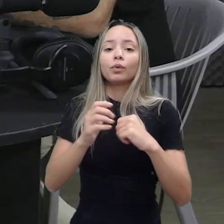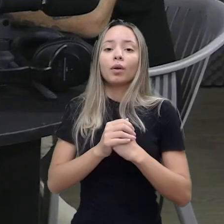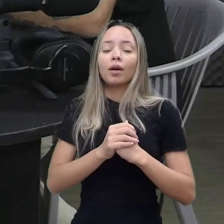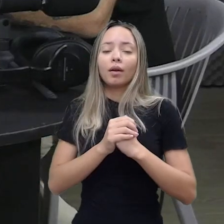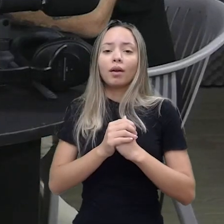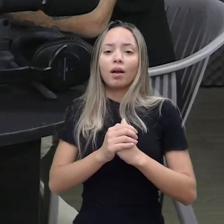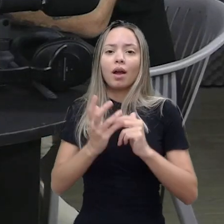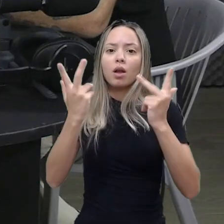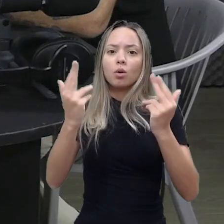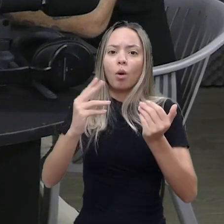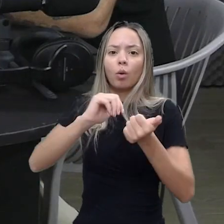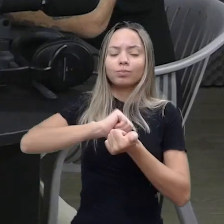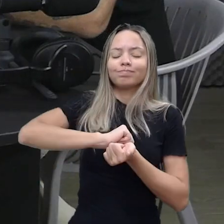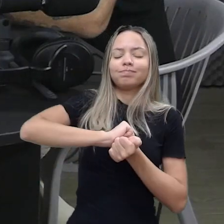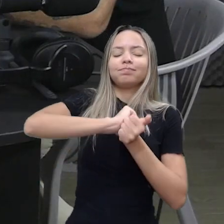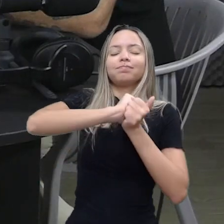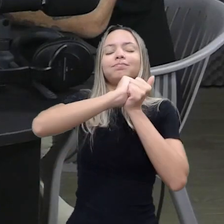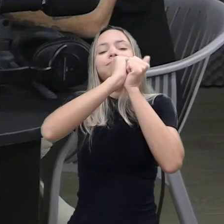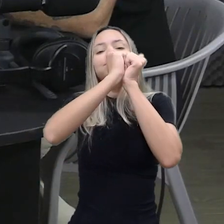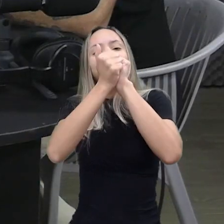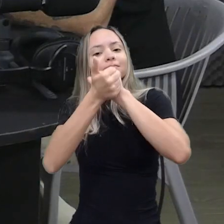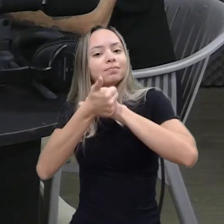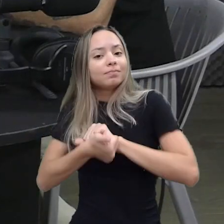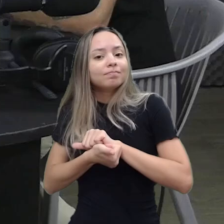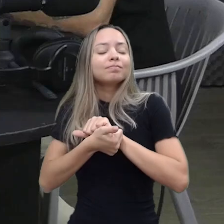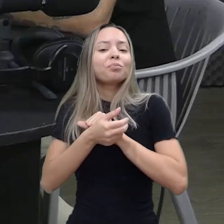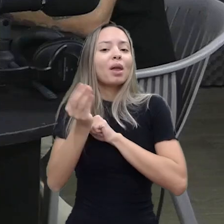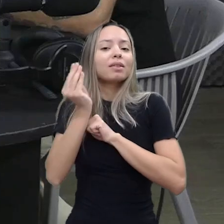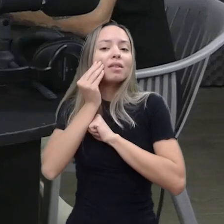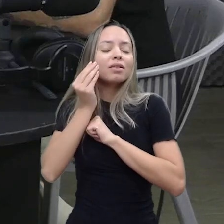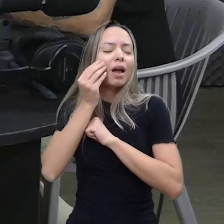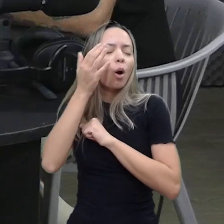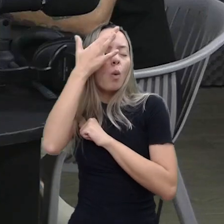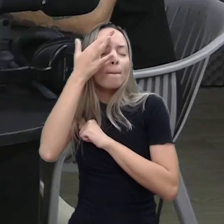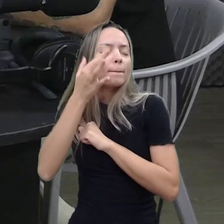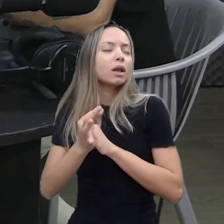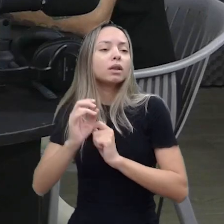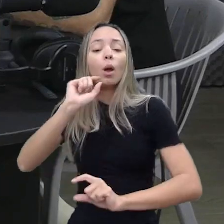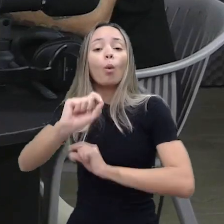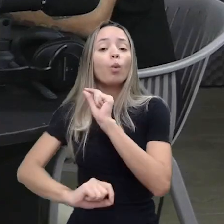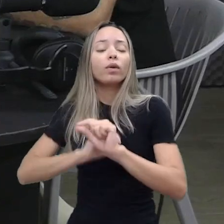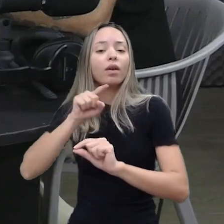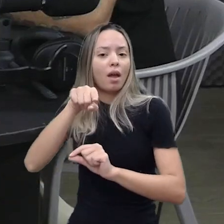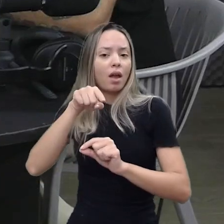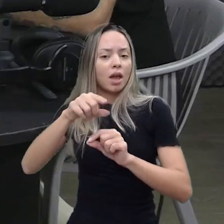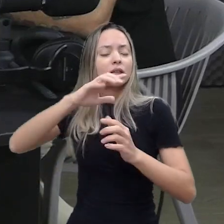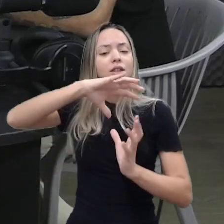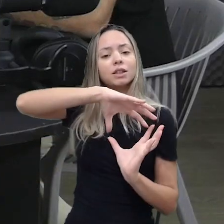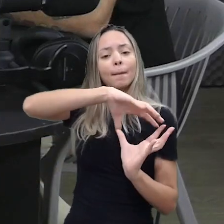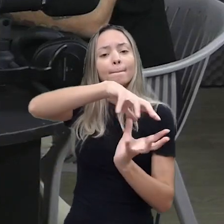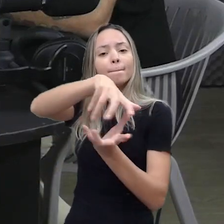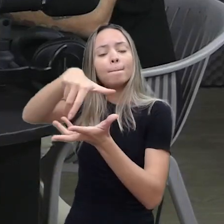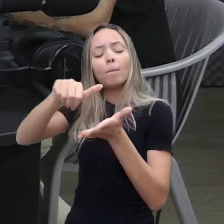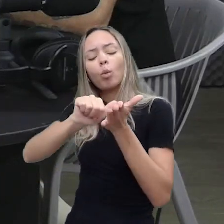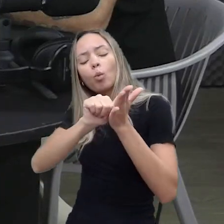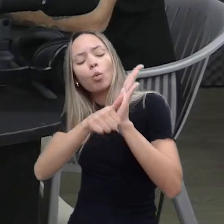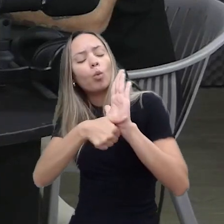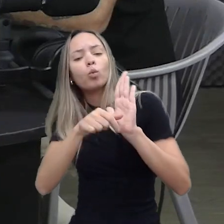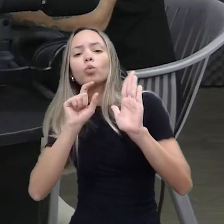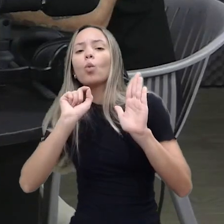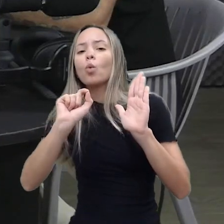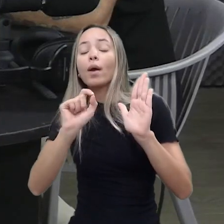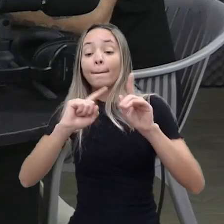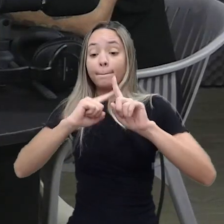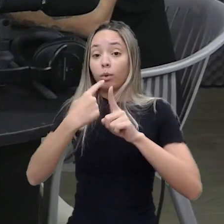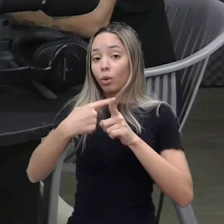de filho e passar a compreender o que é esse universo, primeiro da síndrome, porque a gente precisa garantir qualidade